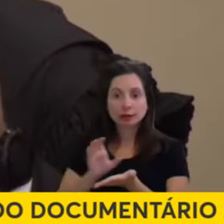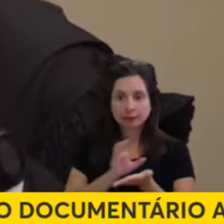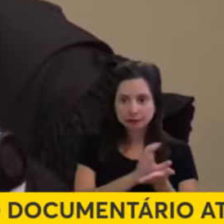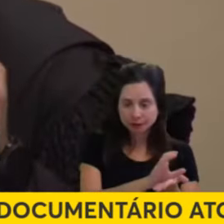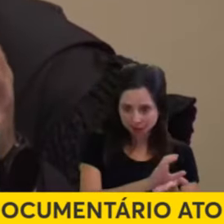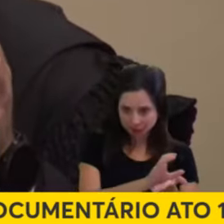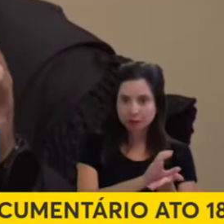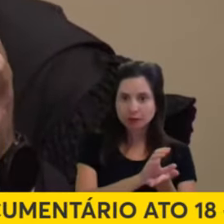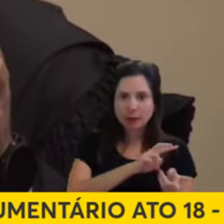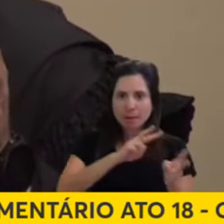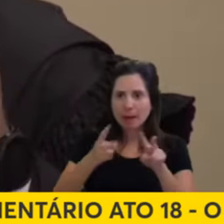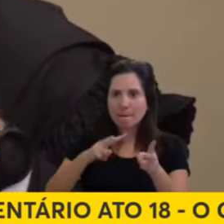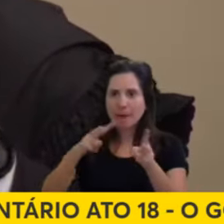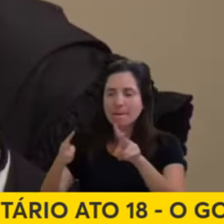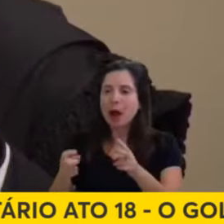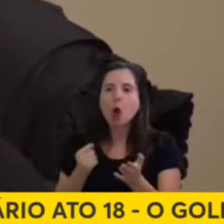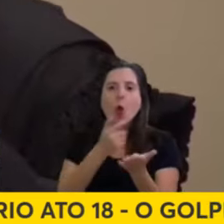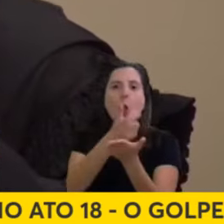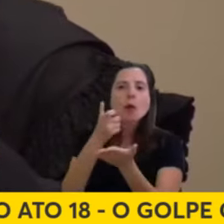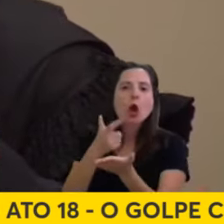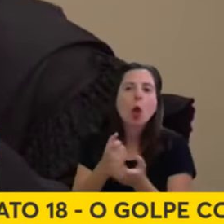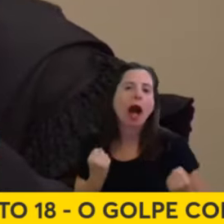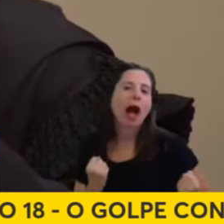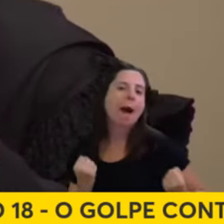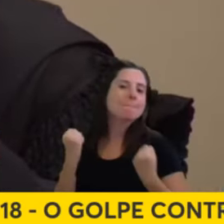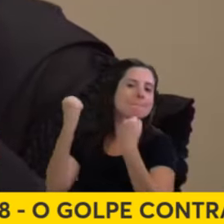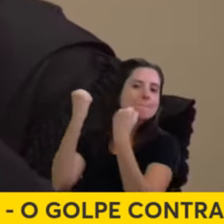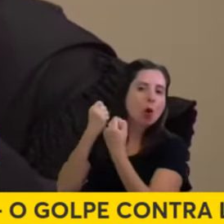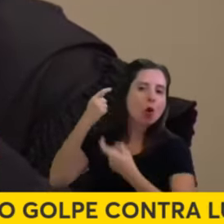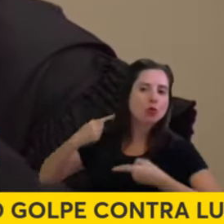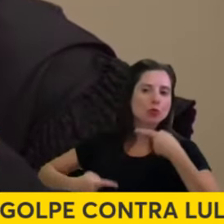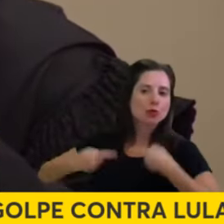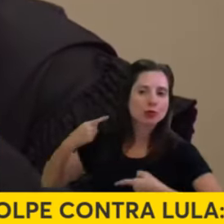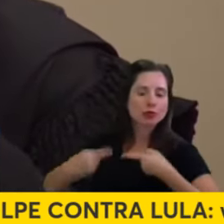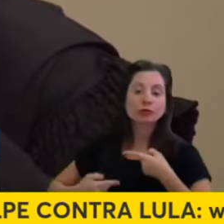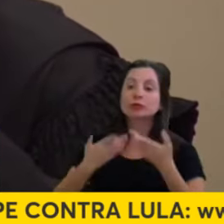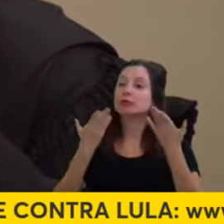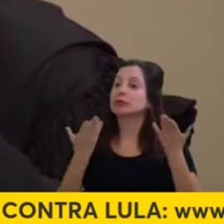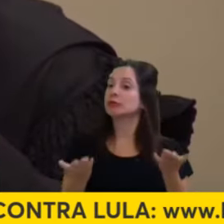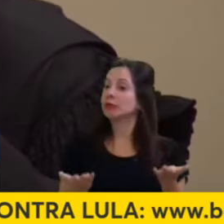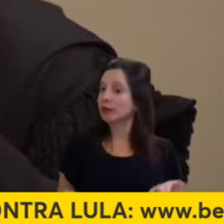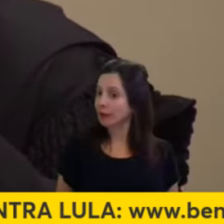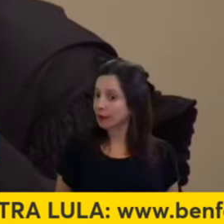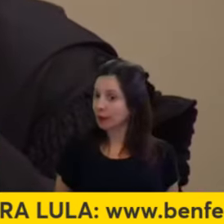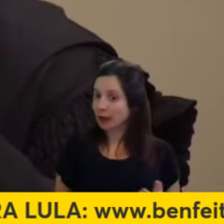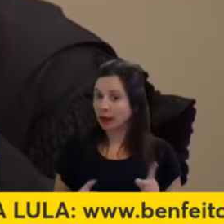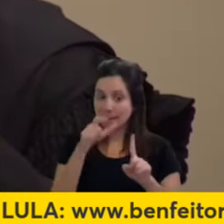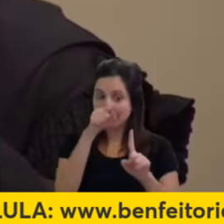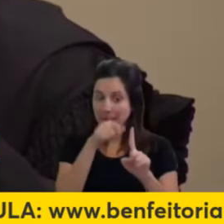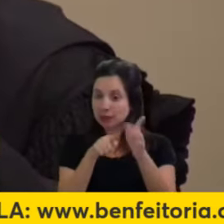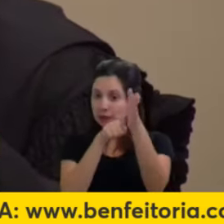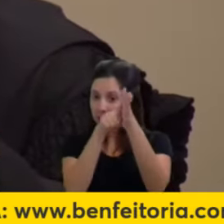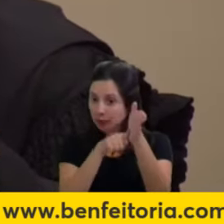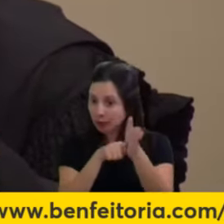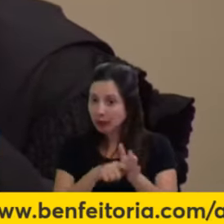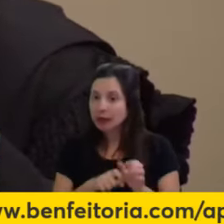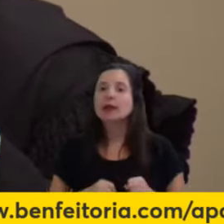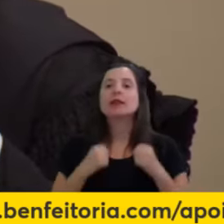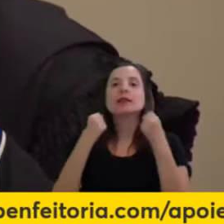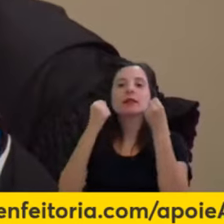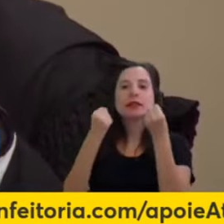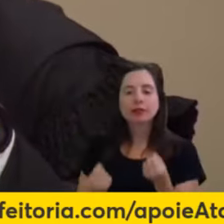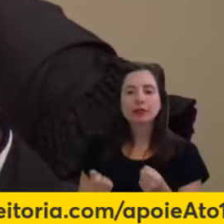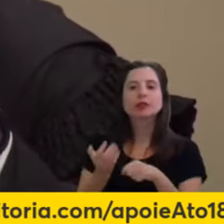recursos e compra de apoio político de existência de candidatura por sua vez os investigados defende a legalidade dos atos de pré-campanha